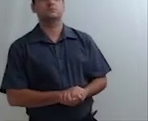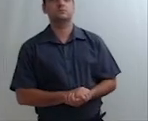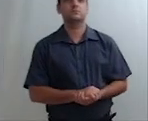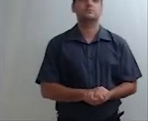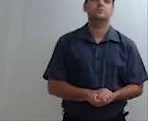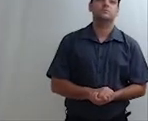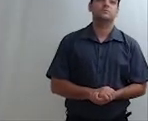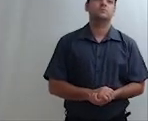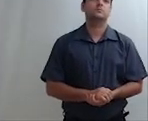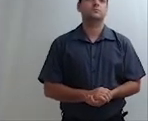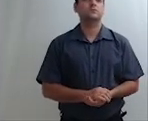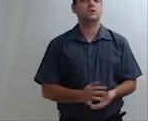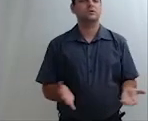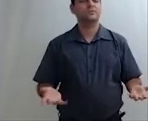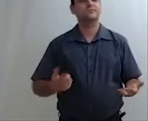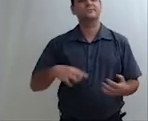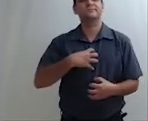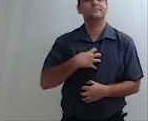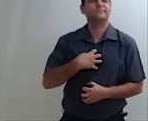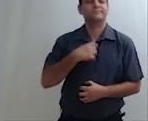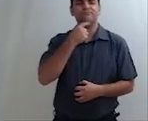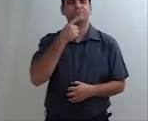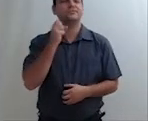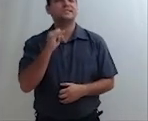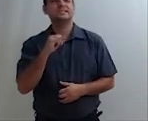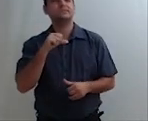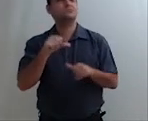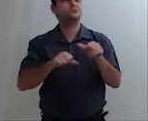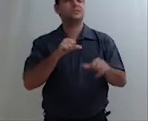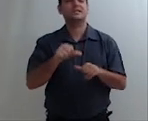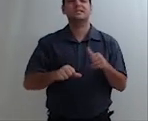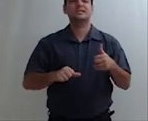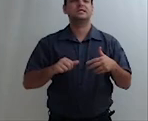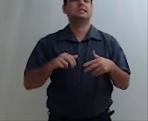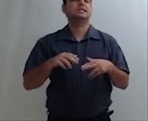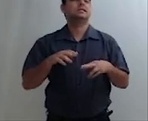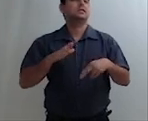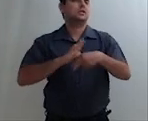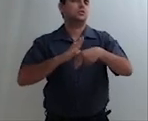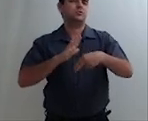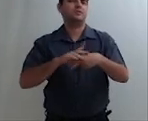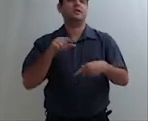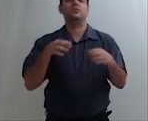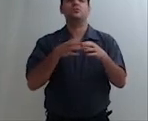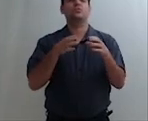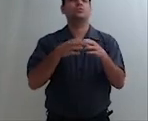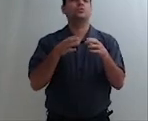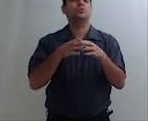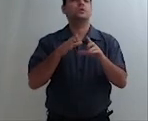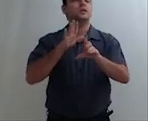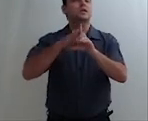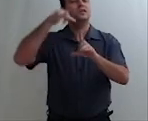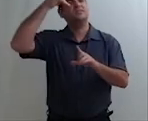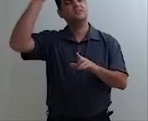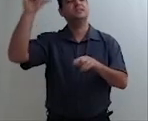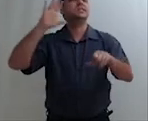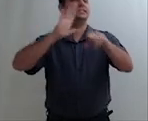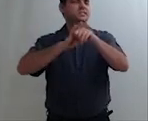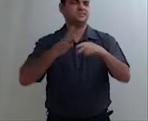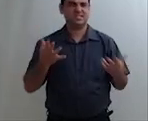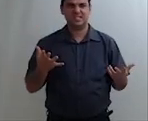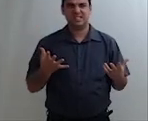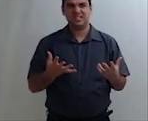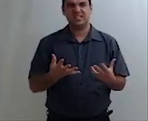a a a mudança normativa implementada pelo pacote anticrime autoriza a essa